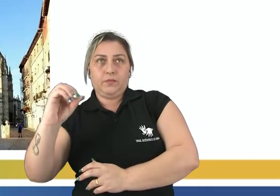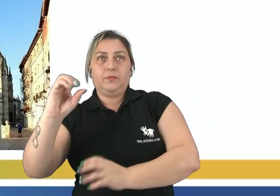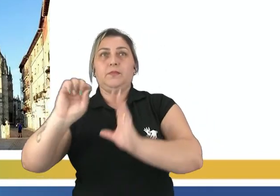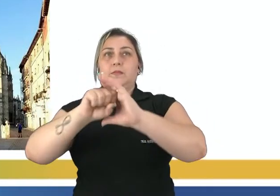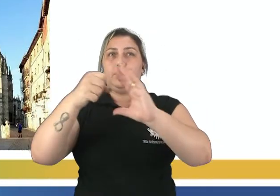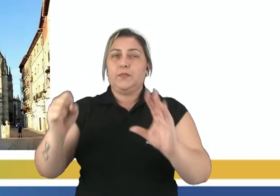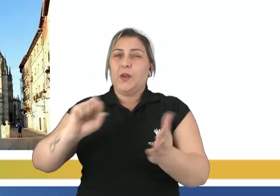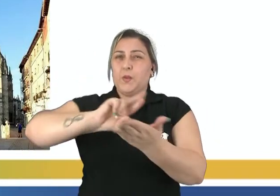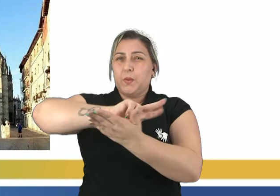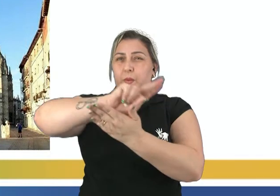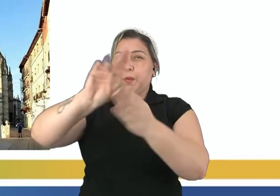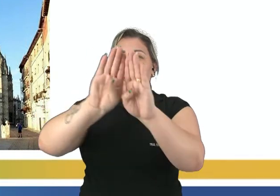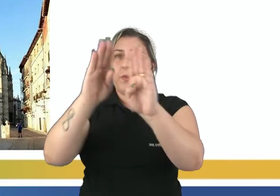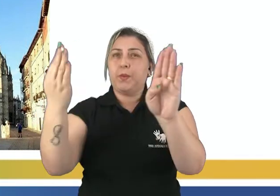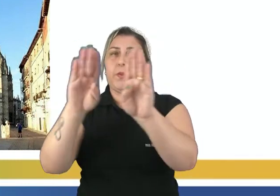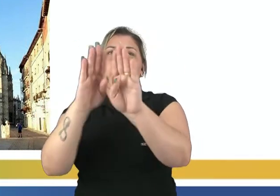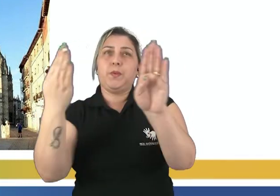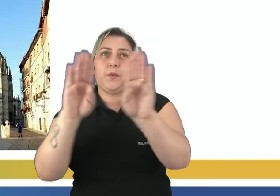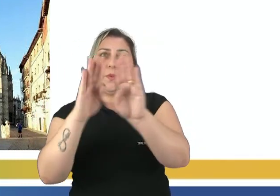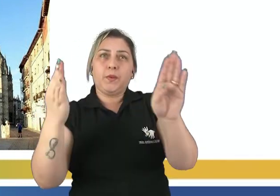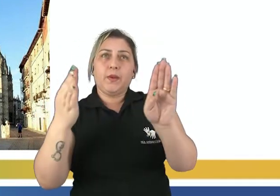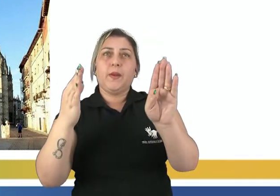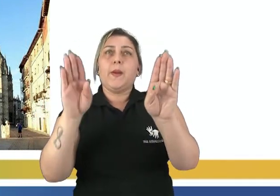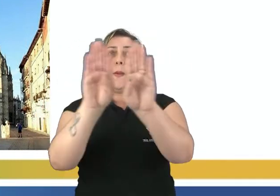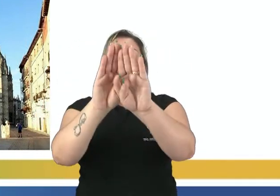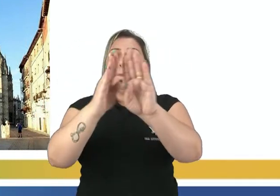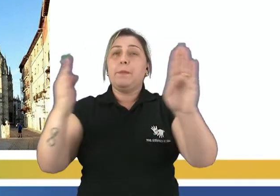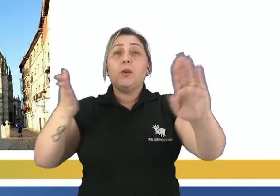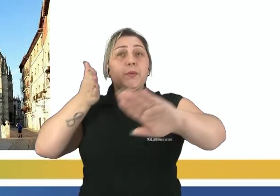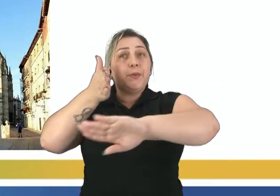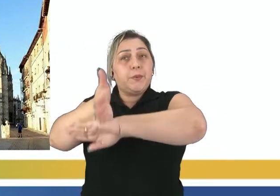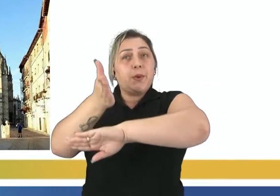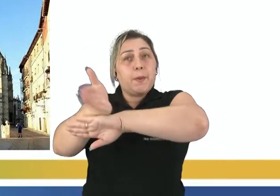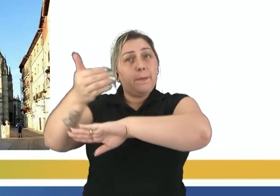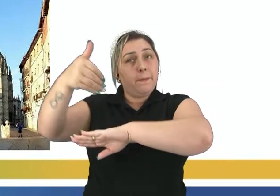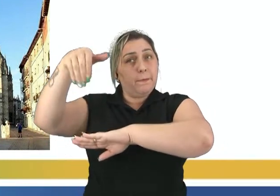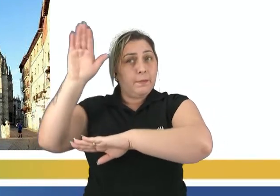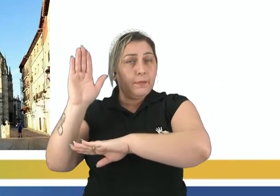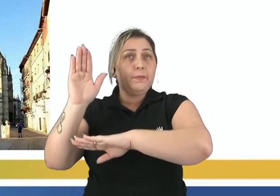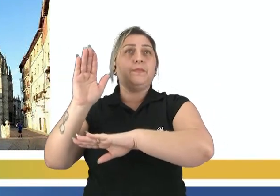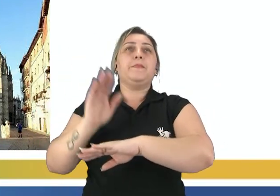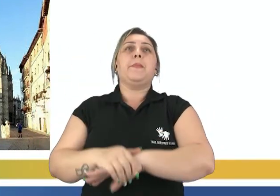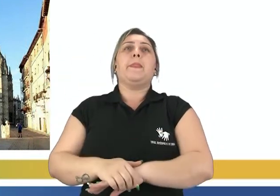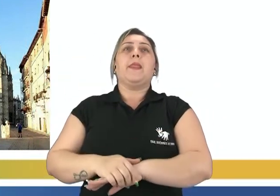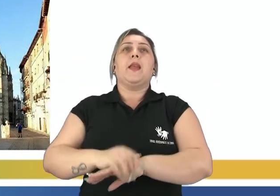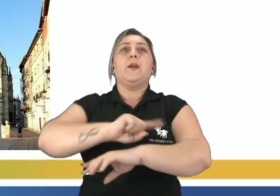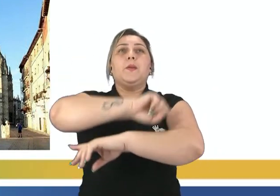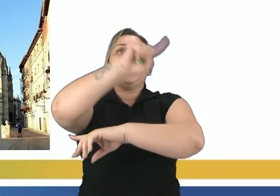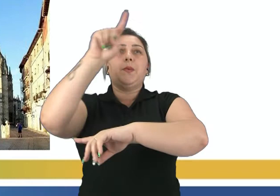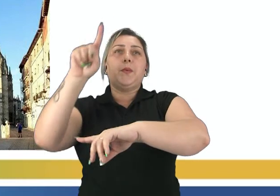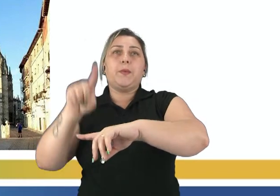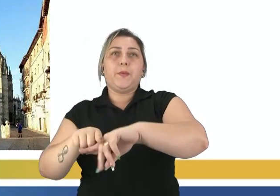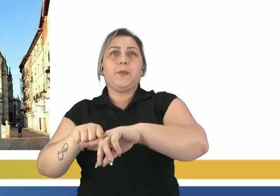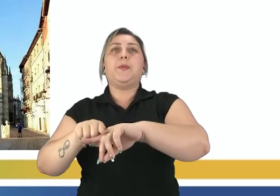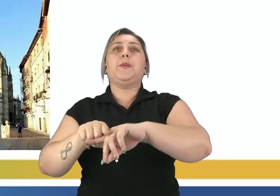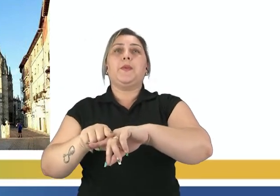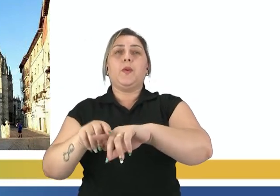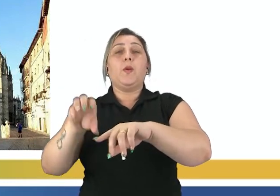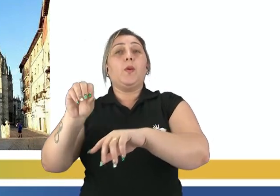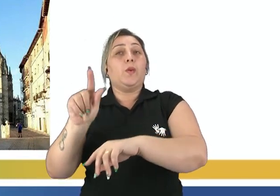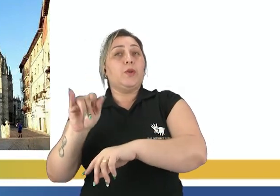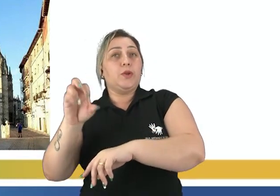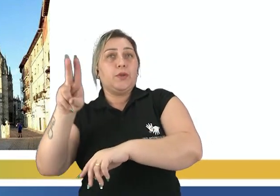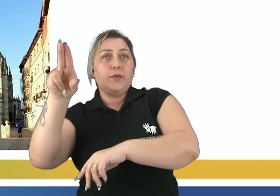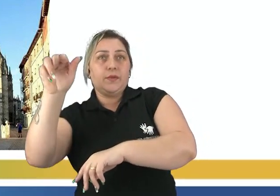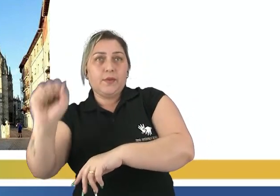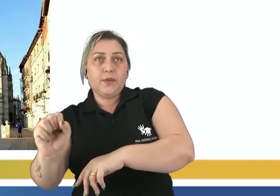Características do estilo gótico. Muitas janelas e mais portas de entrada, arcos de volta quebrada e